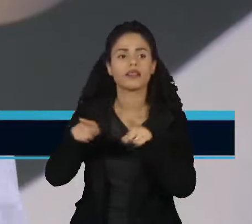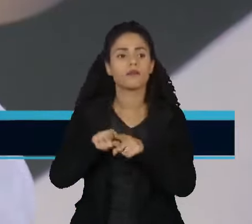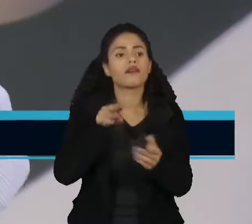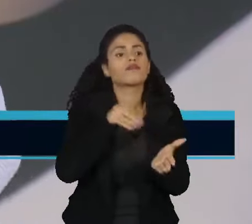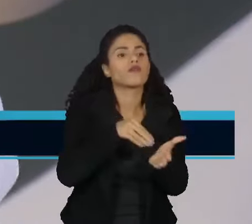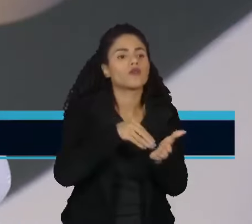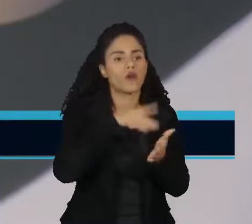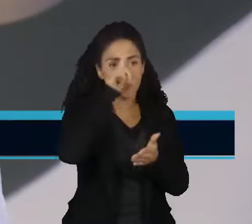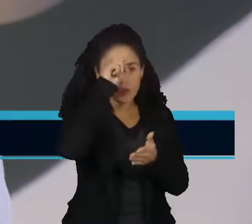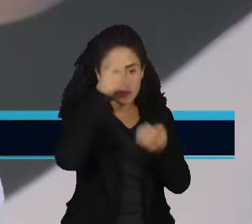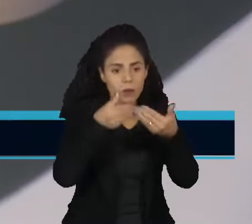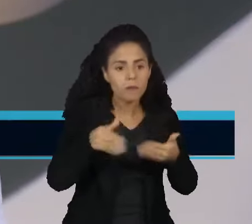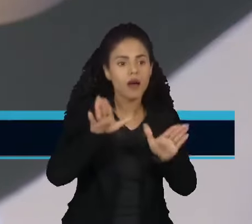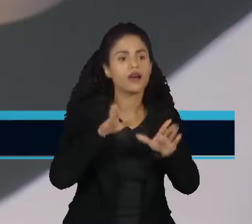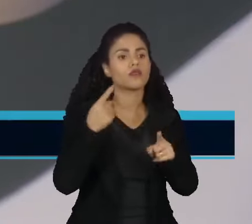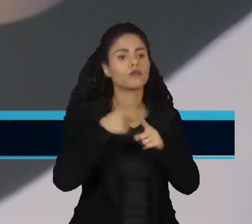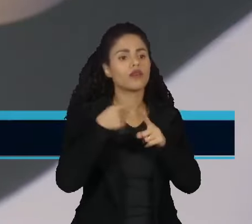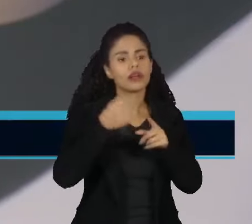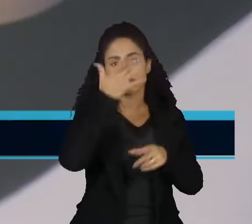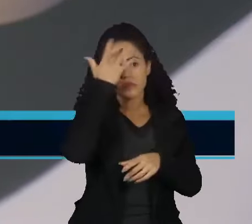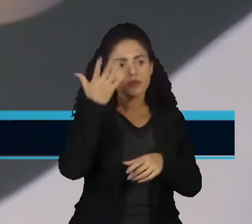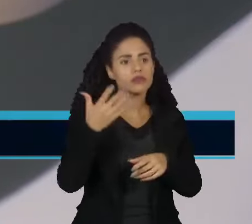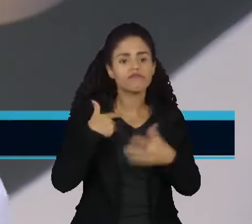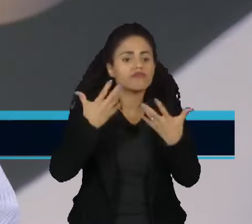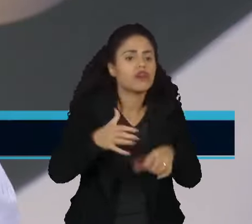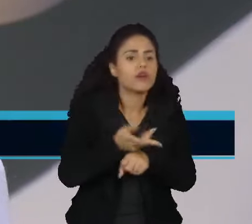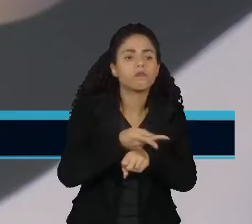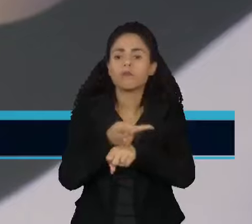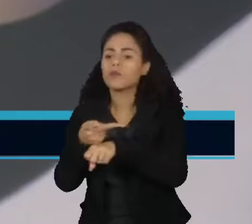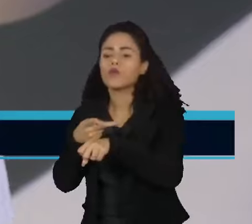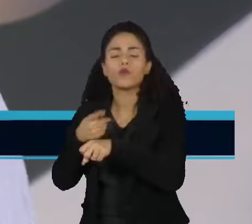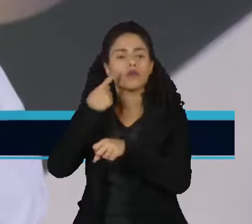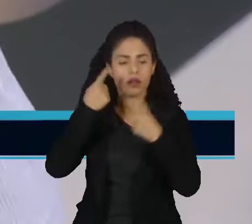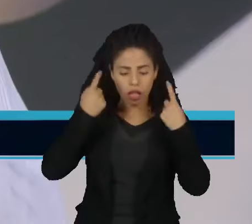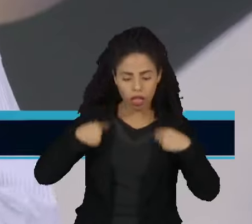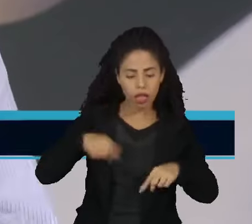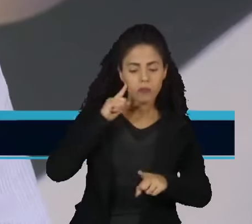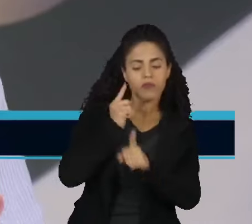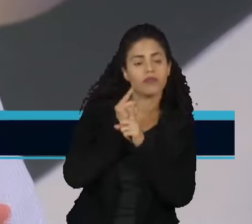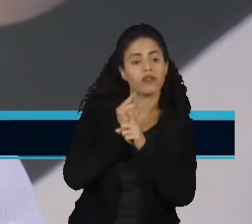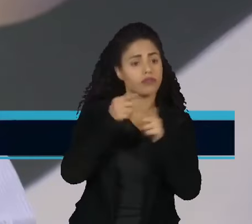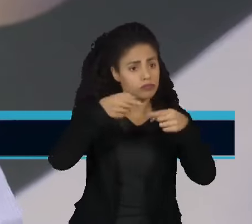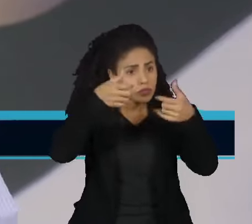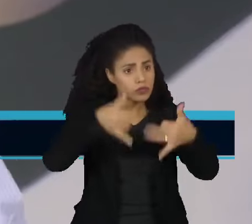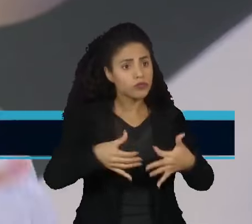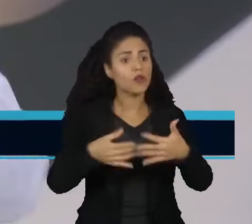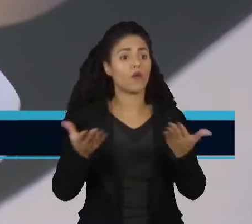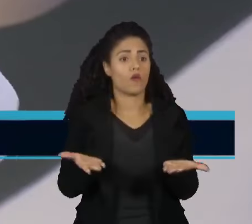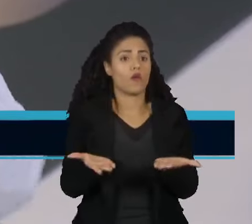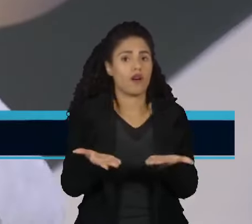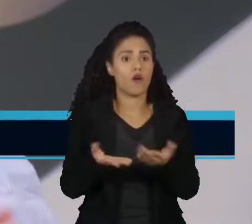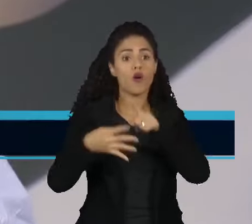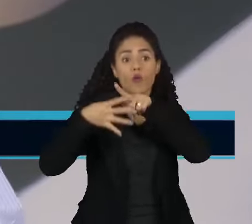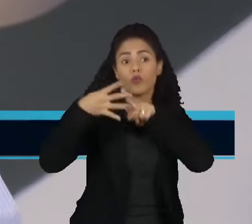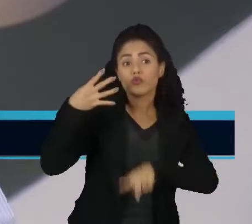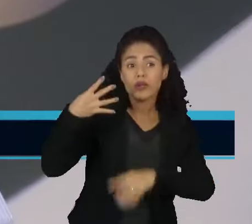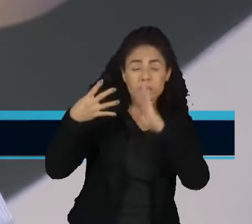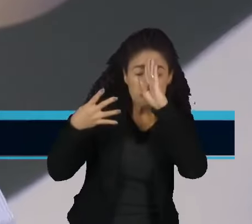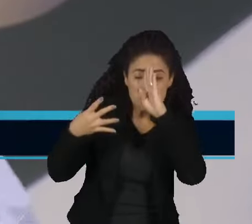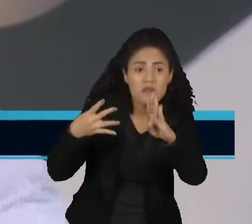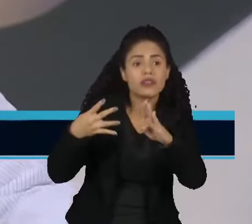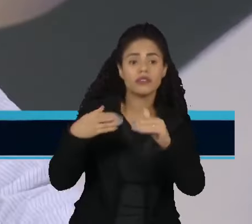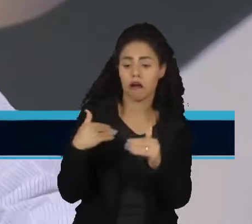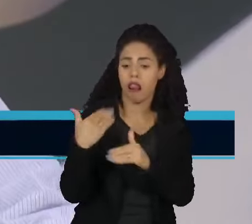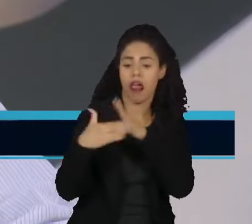e pela não procura para isso então a gente viu falou exatamente os quatro cânceres que mais estão